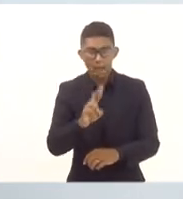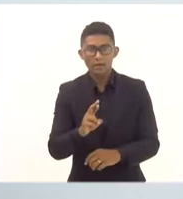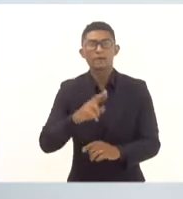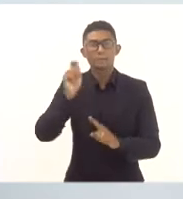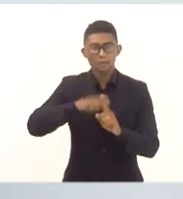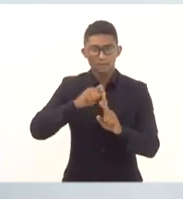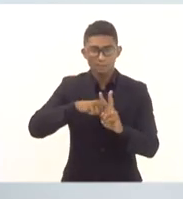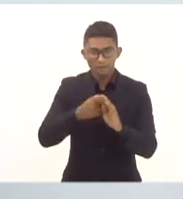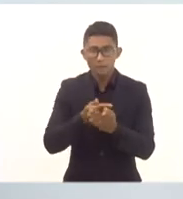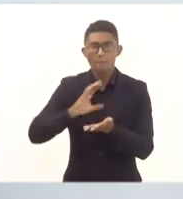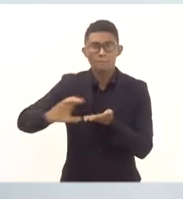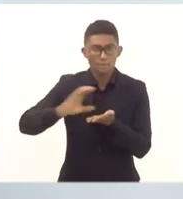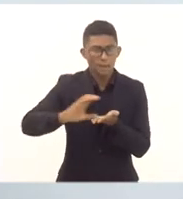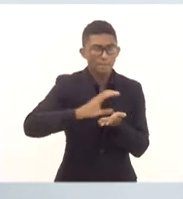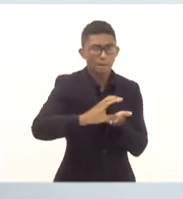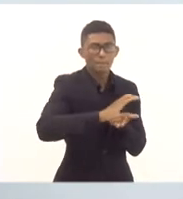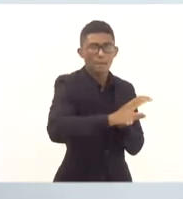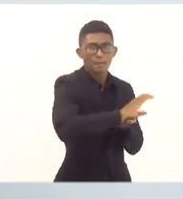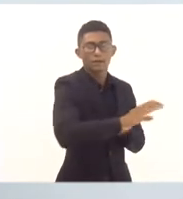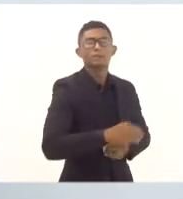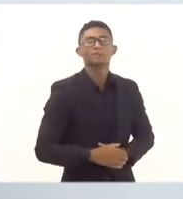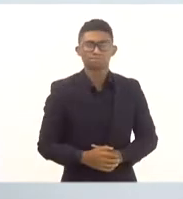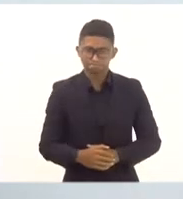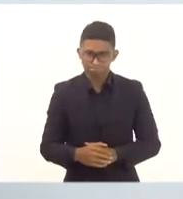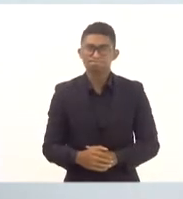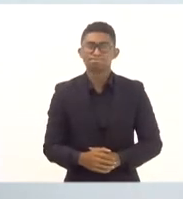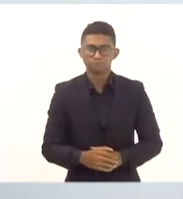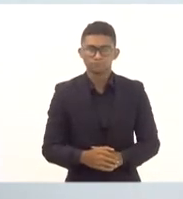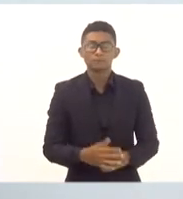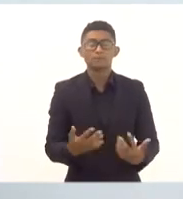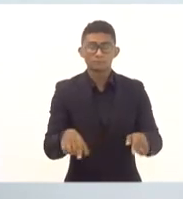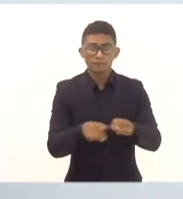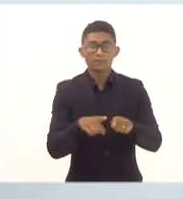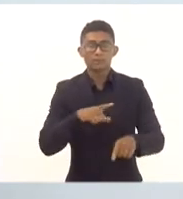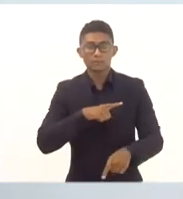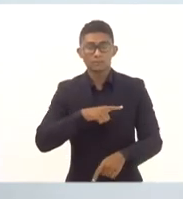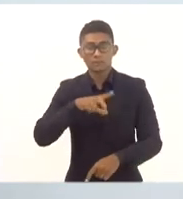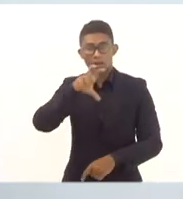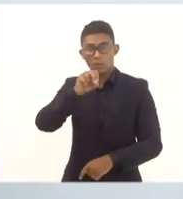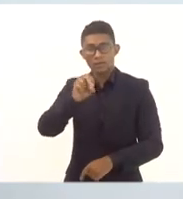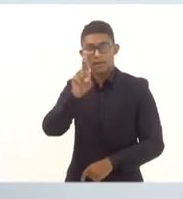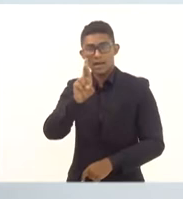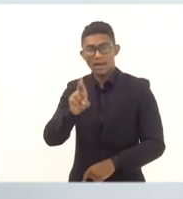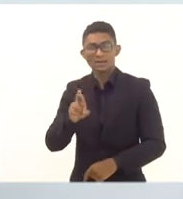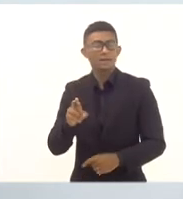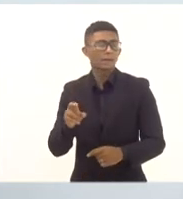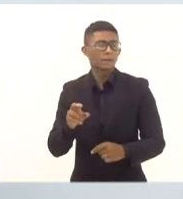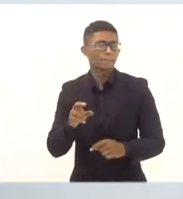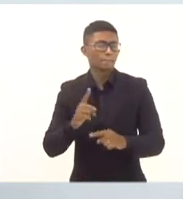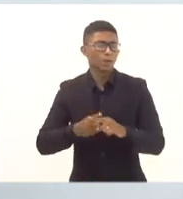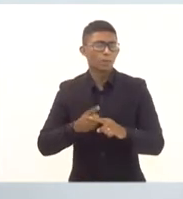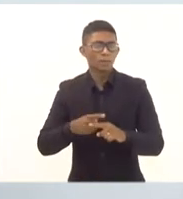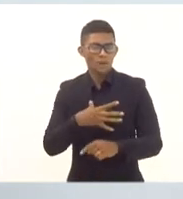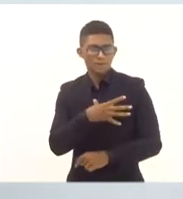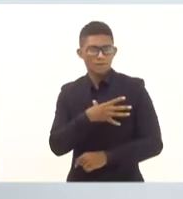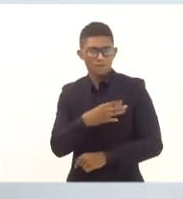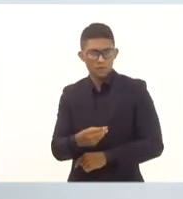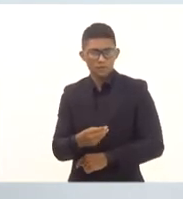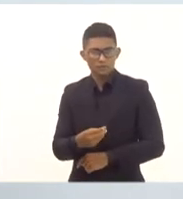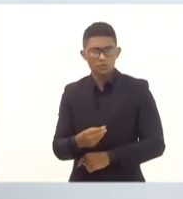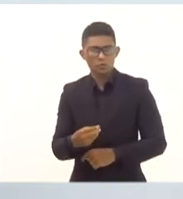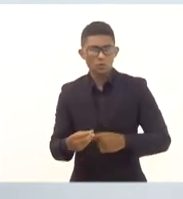de se tiver equivocado por favor um adicional de 50 reais por filho limitada dois